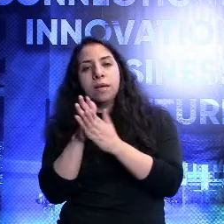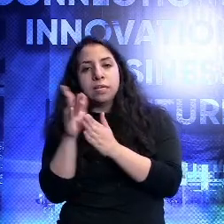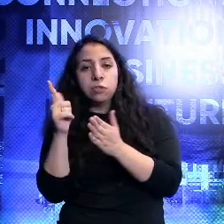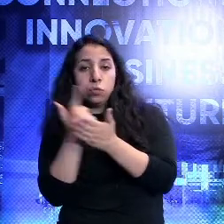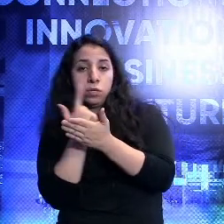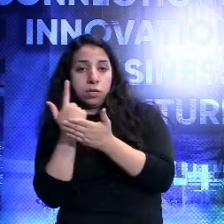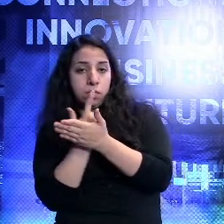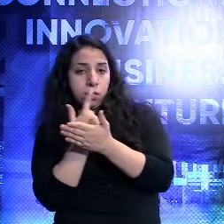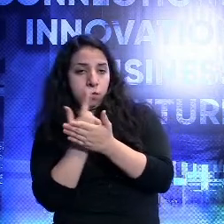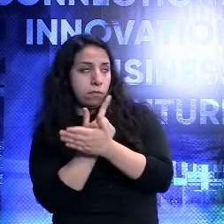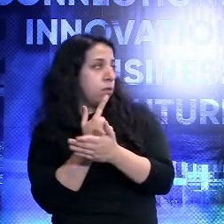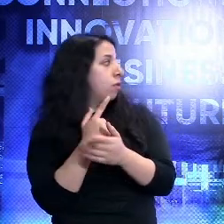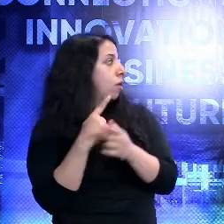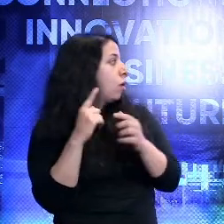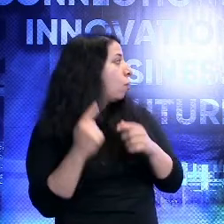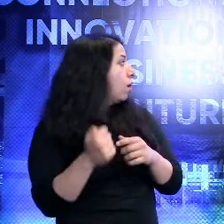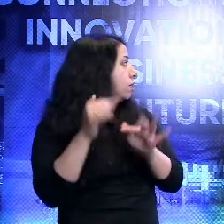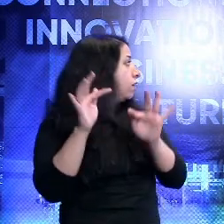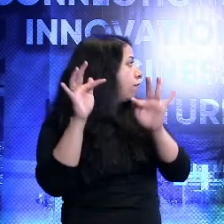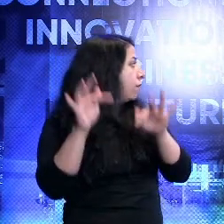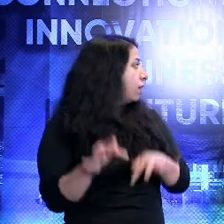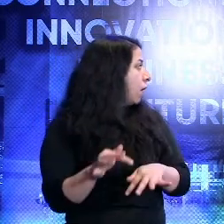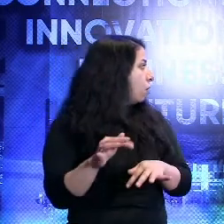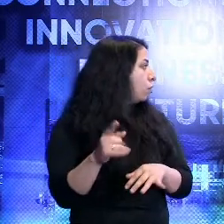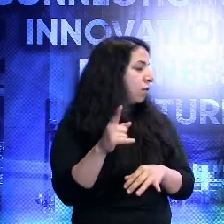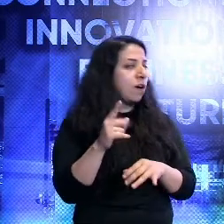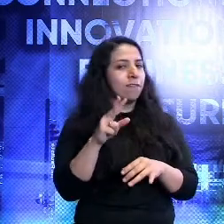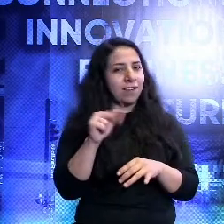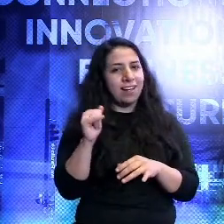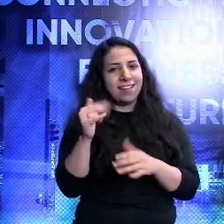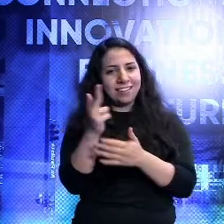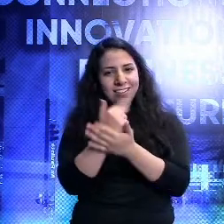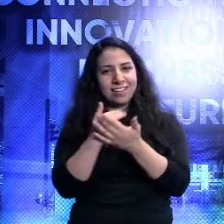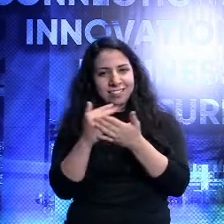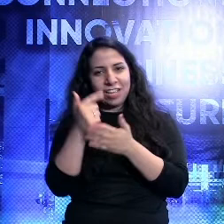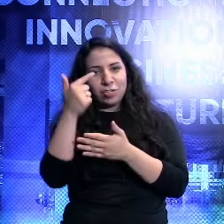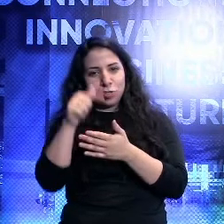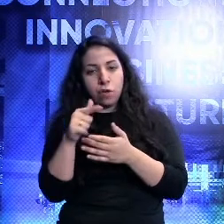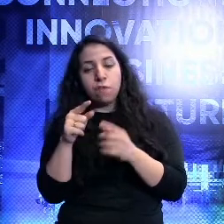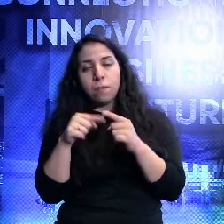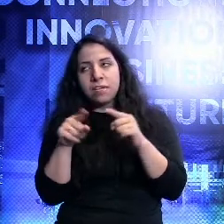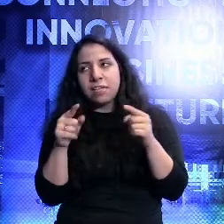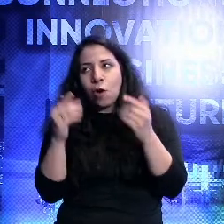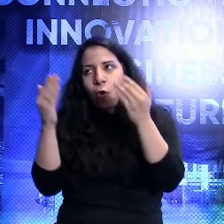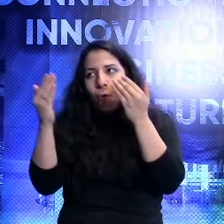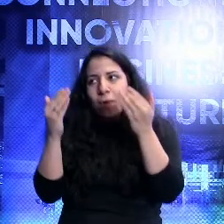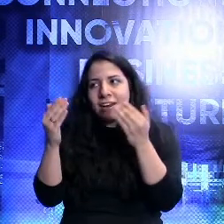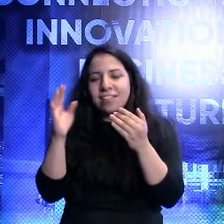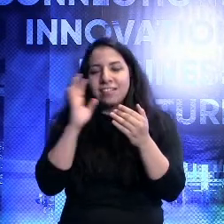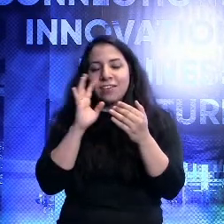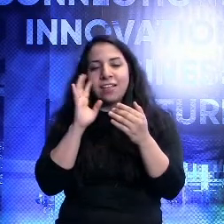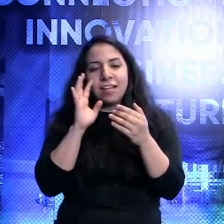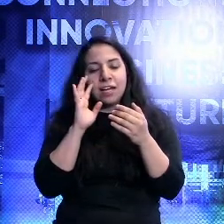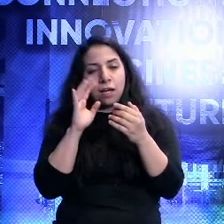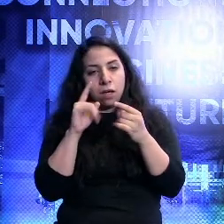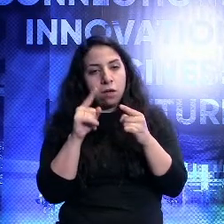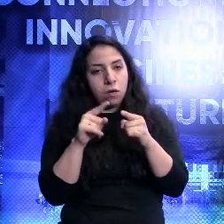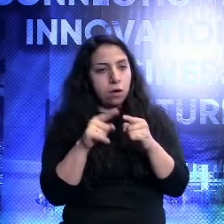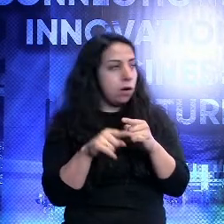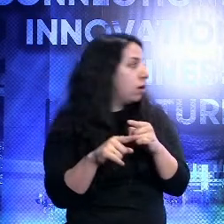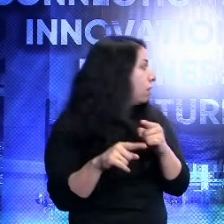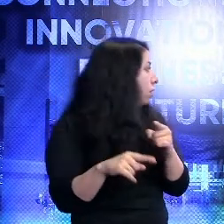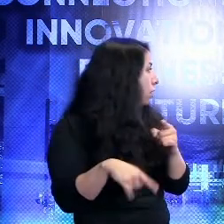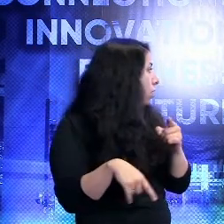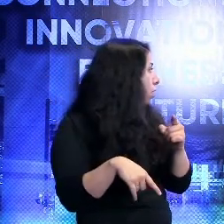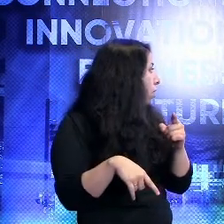de editoração, então ela ainda vai ser redesenhada, mas é uma analogia muito legal que o Gil, o nosso ilustrador, fez. Quando